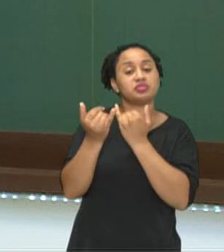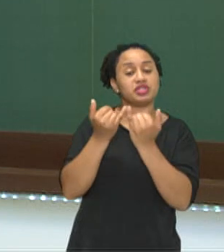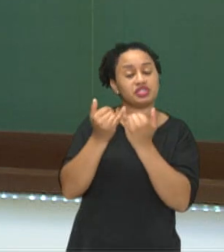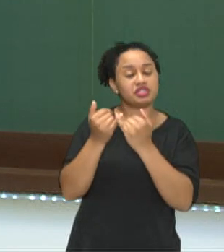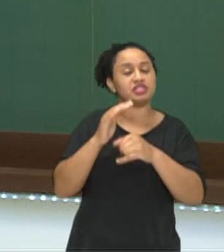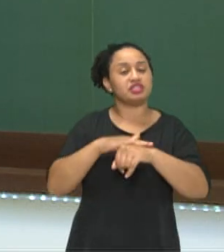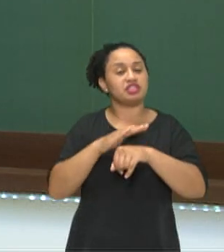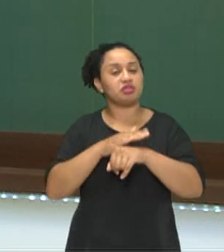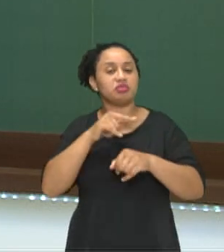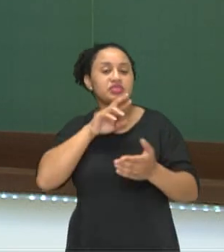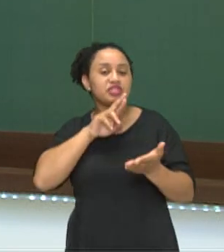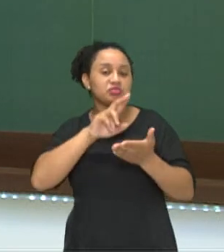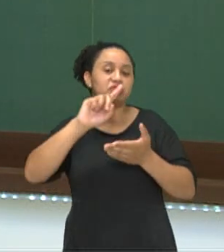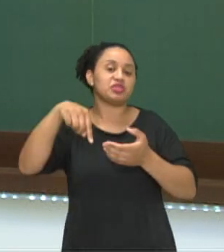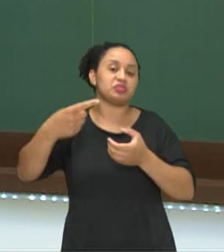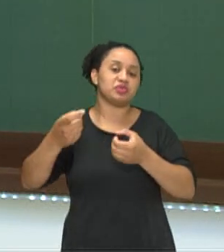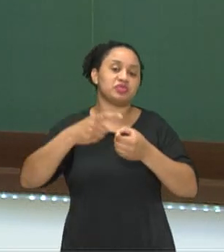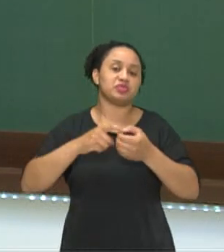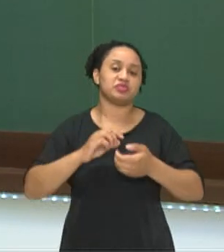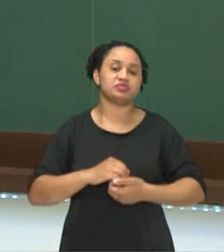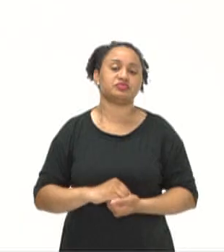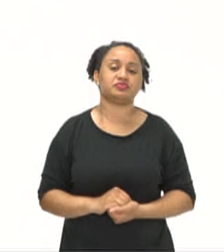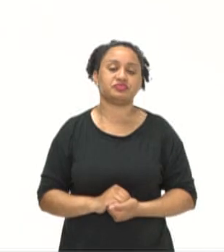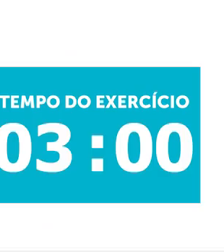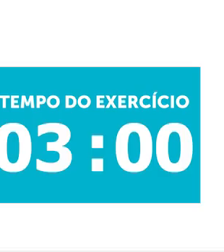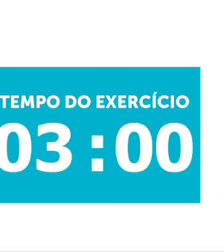O tempo vai aparecer na tela e a gente está aguardando você.